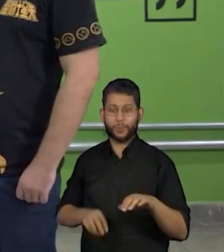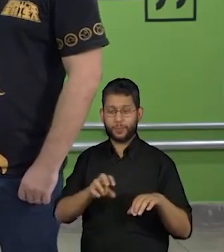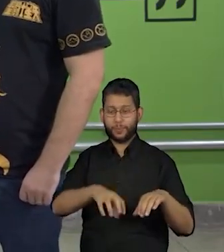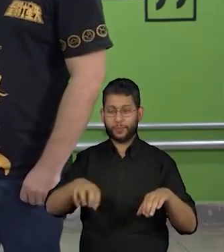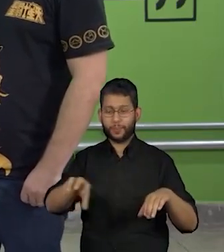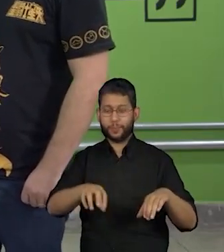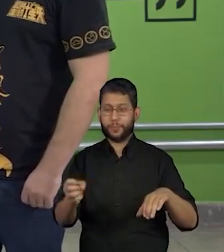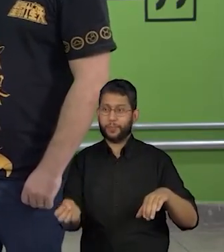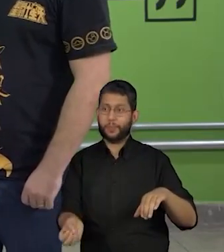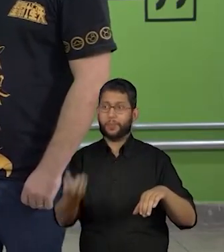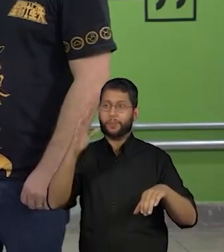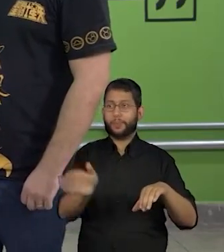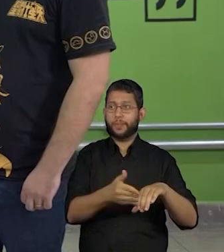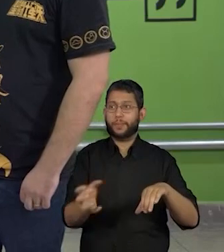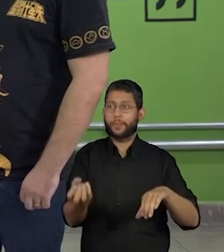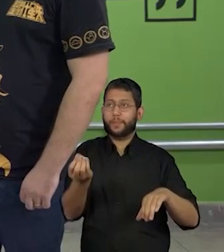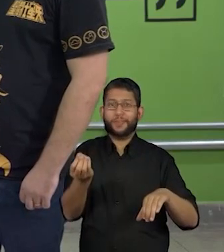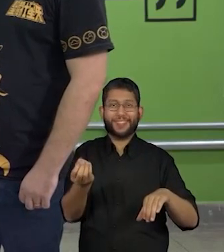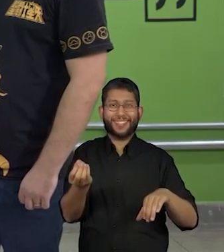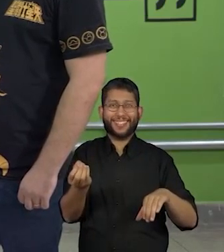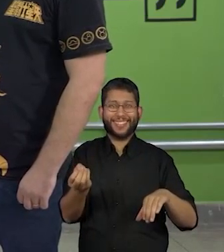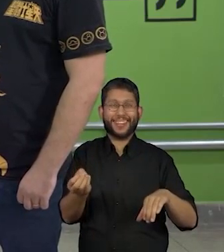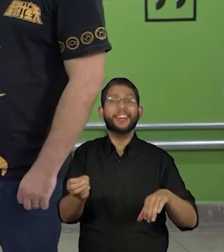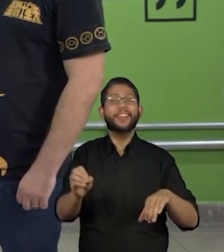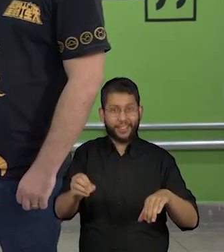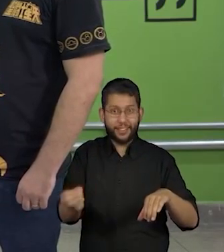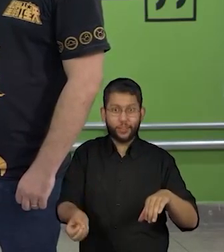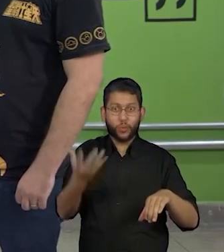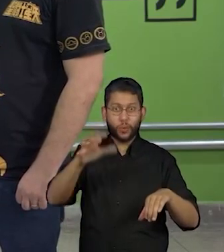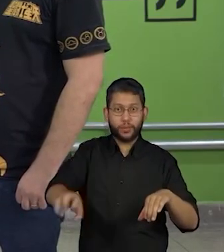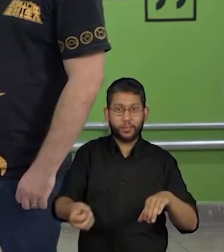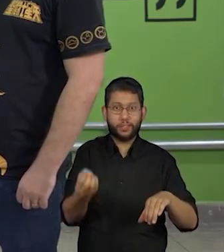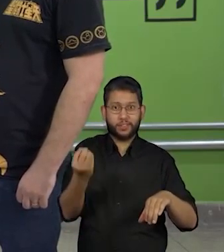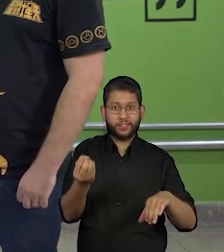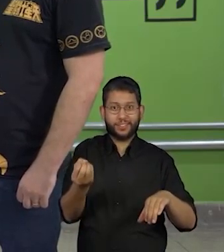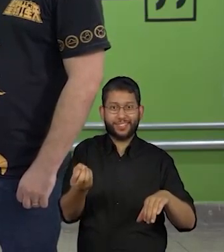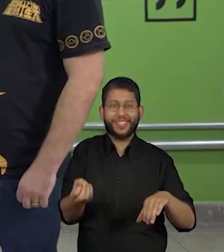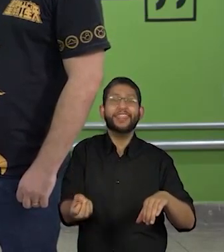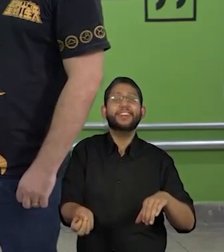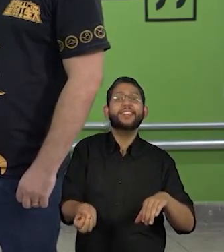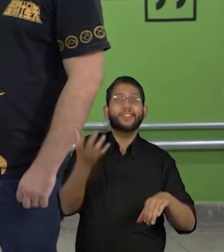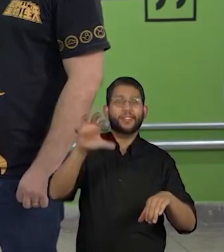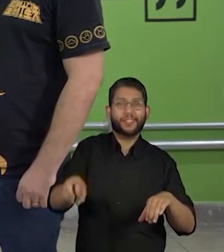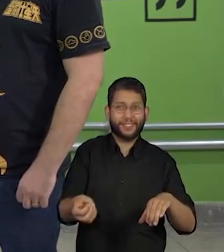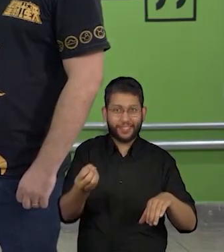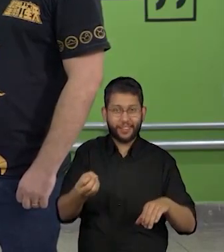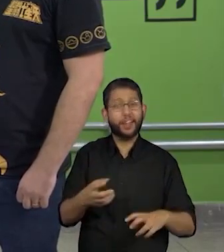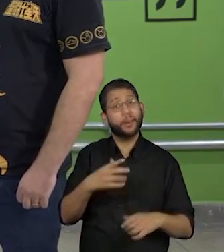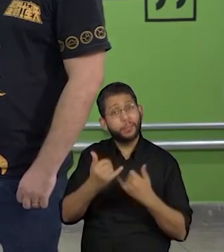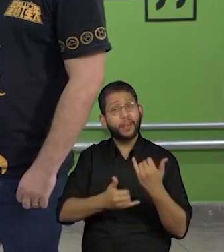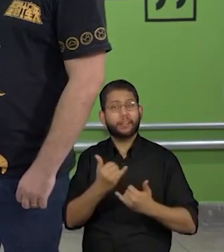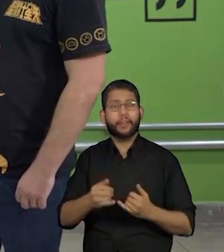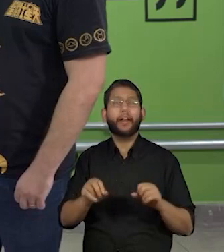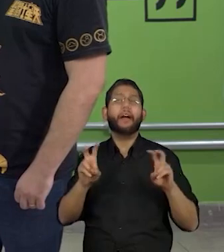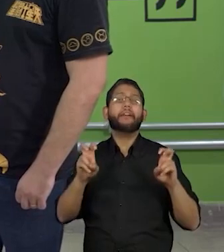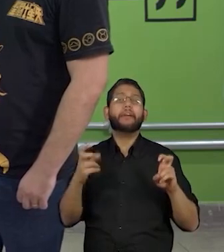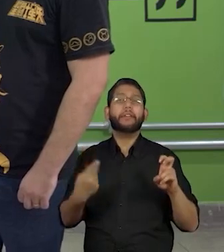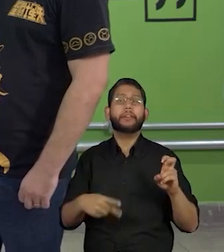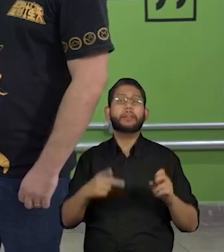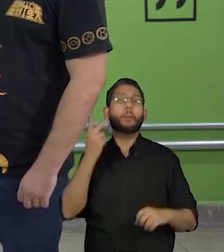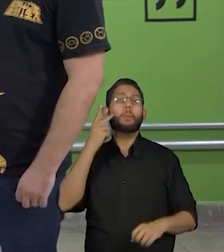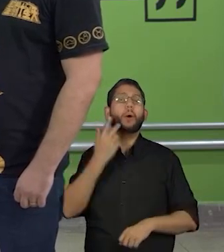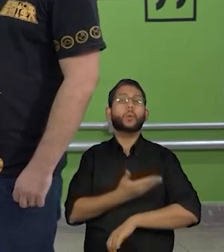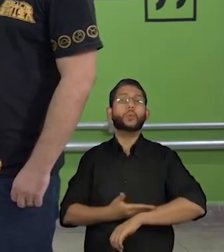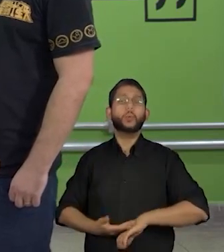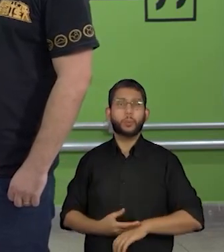chão com os meus colegas e colocar algumas pedras, e aí a regra é, eu jogo uma das pedras, mas eu